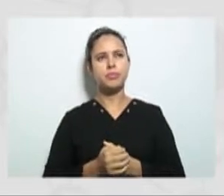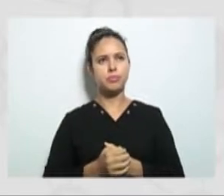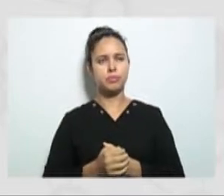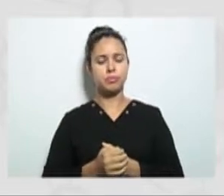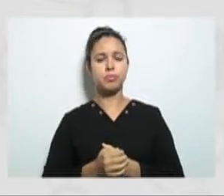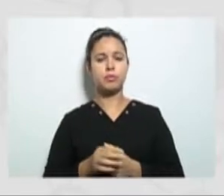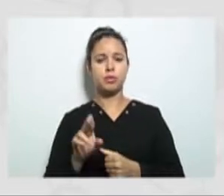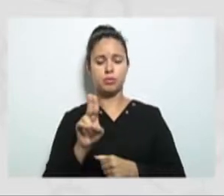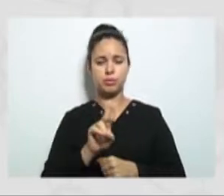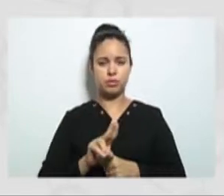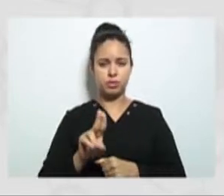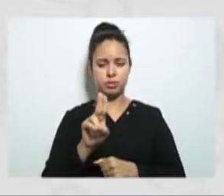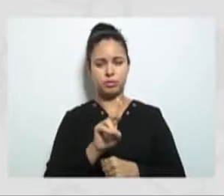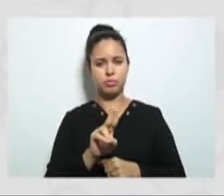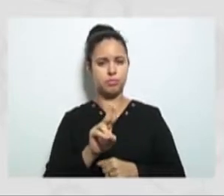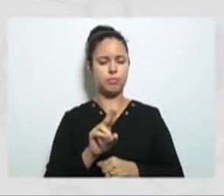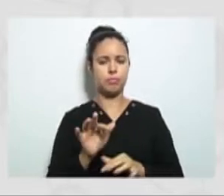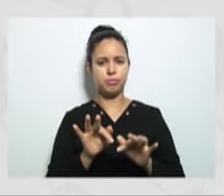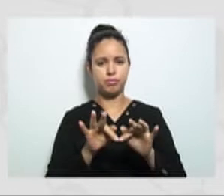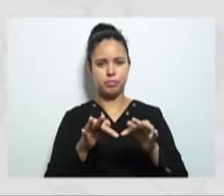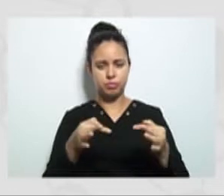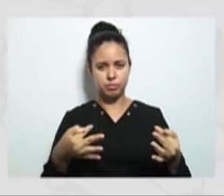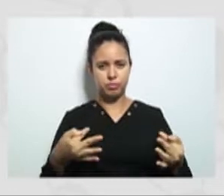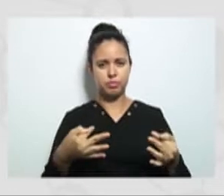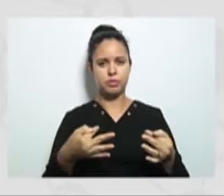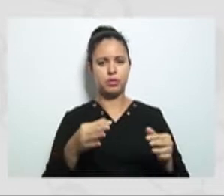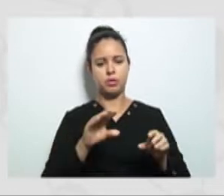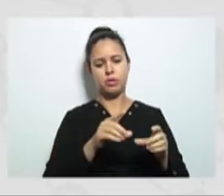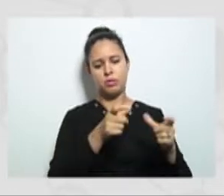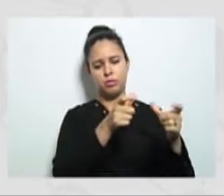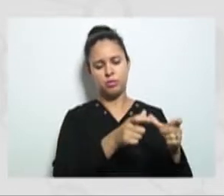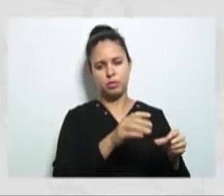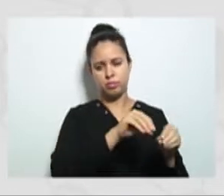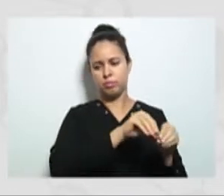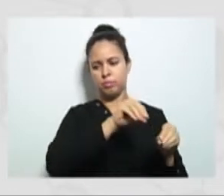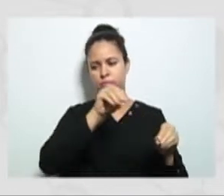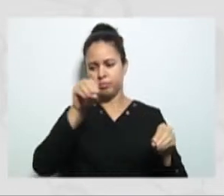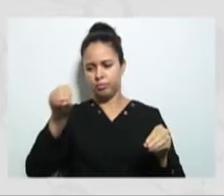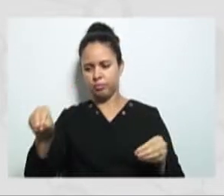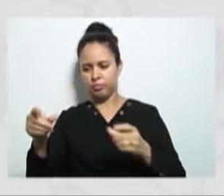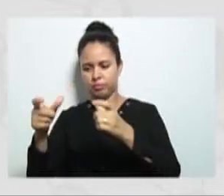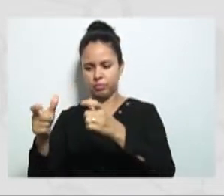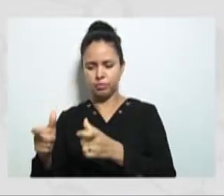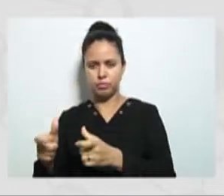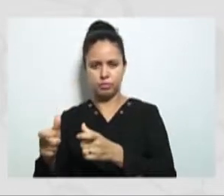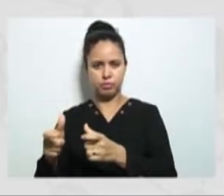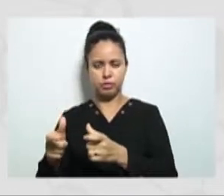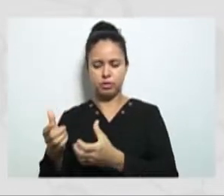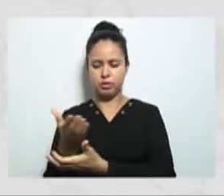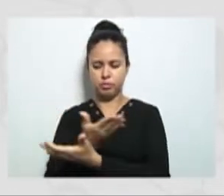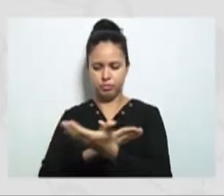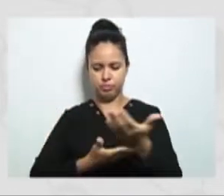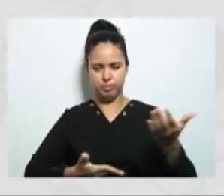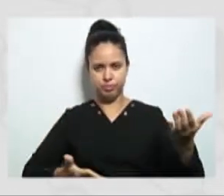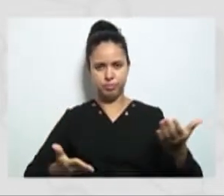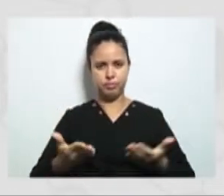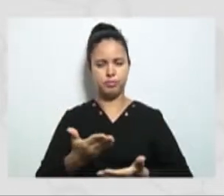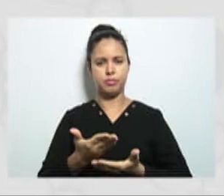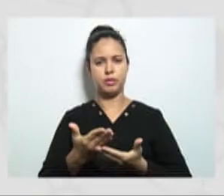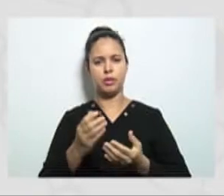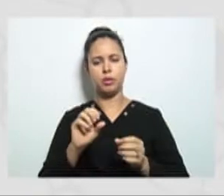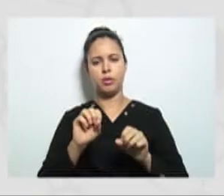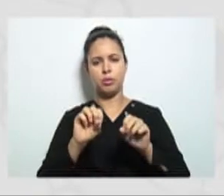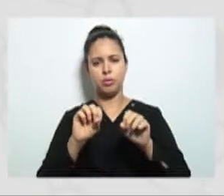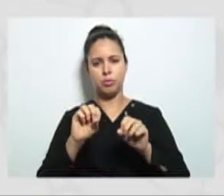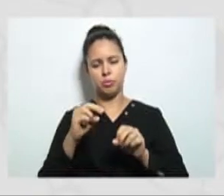que você pode simplesmente passar de um local para o outro, de um dispositivo do seu computador para um outro dispositivo, isso